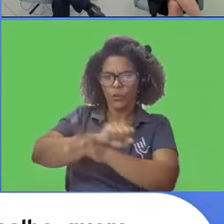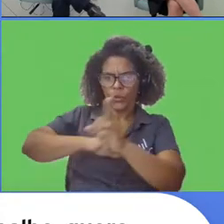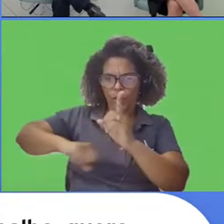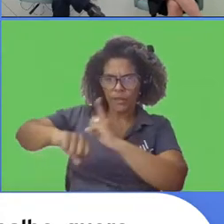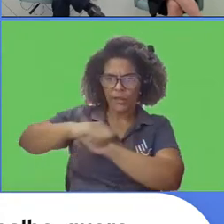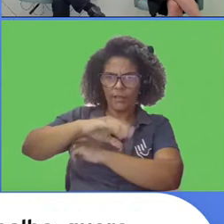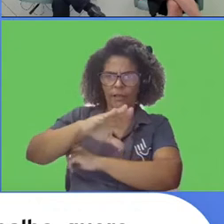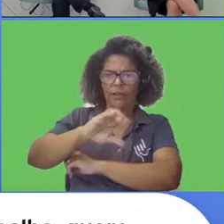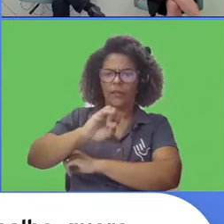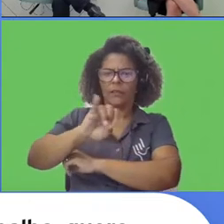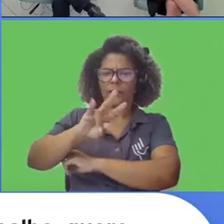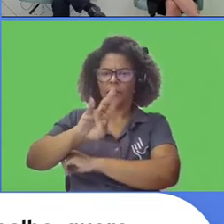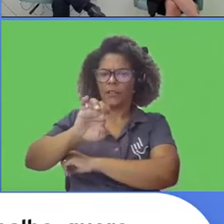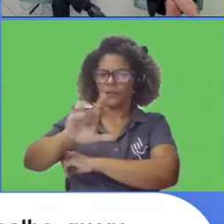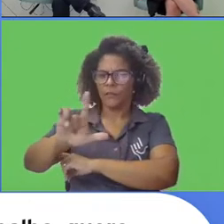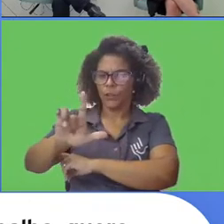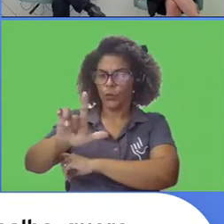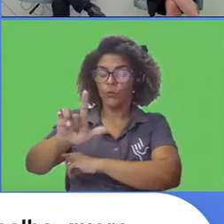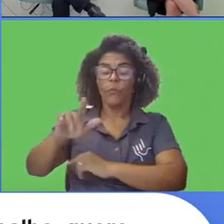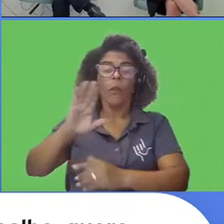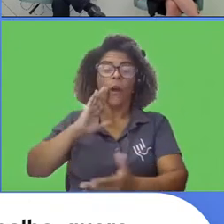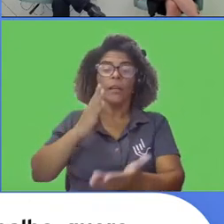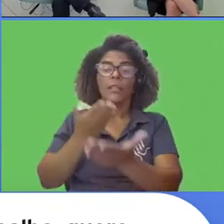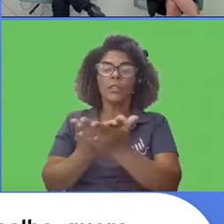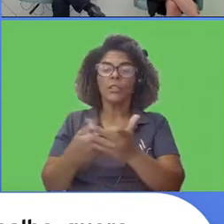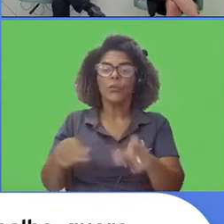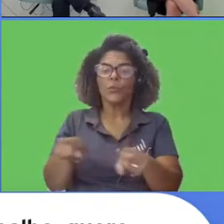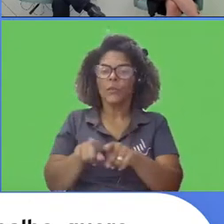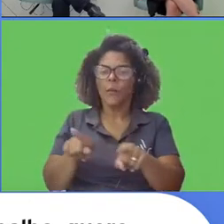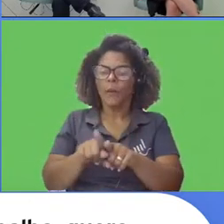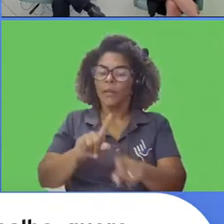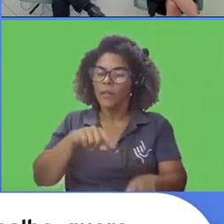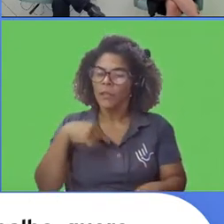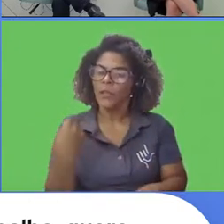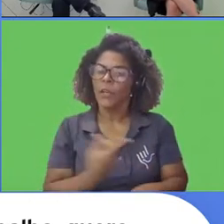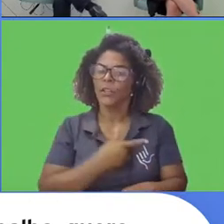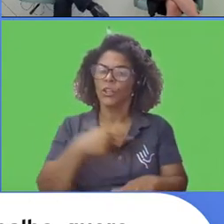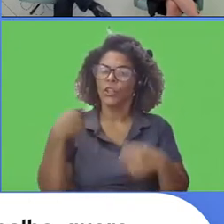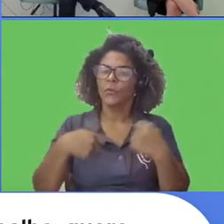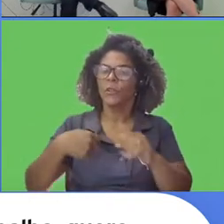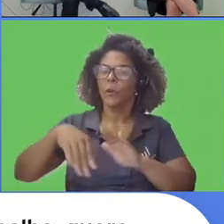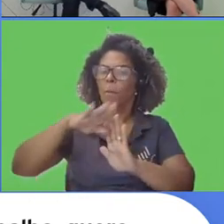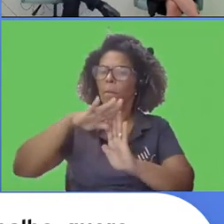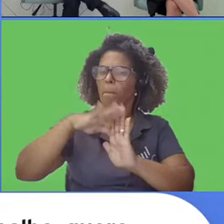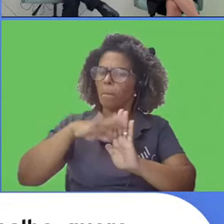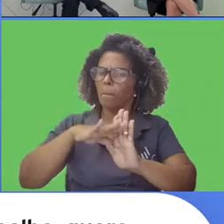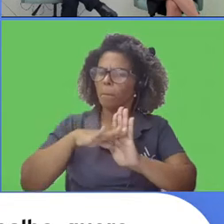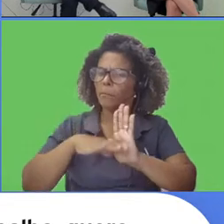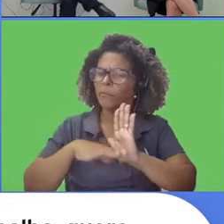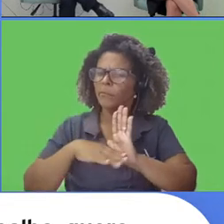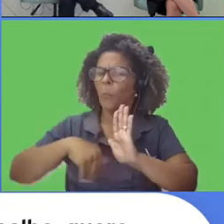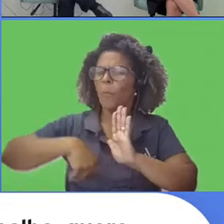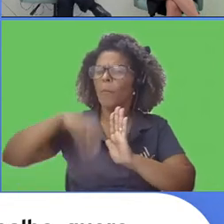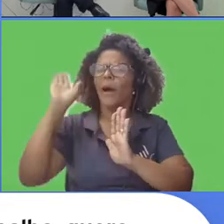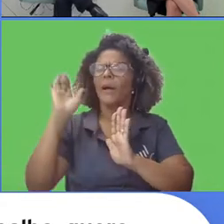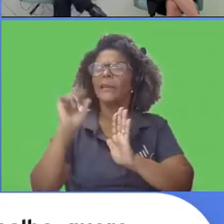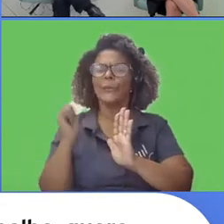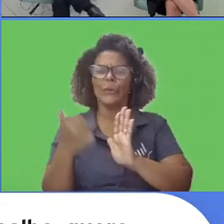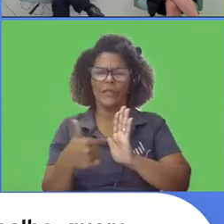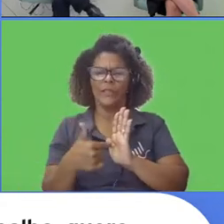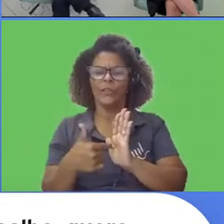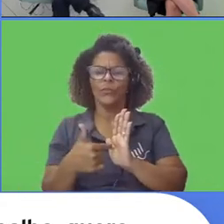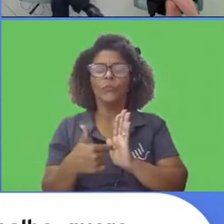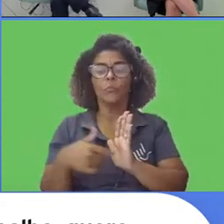acredito que a gente precisa também levar em consideração que a gente precisa de um programa, mais do que um programa, a gente